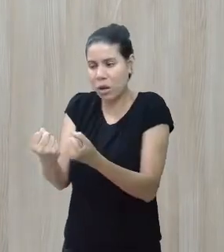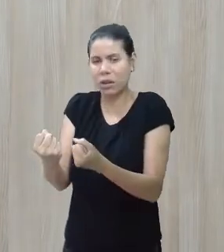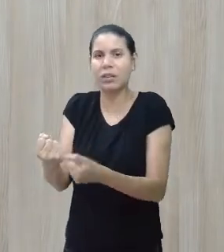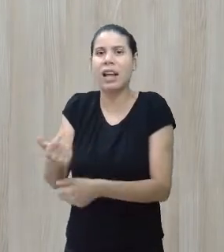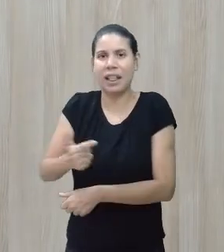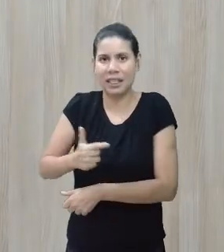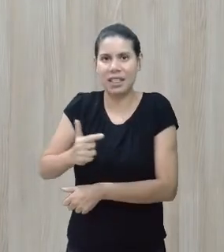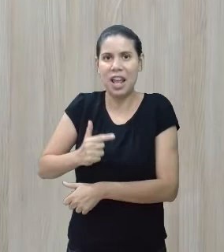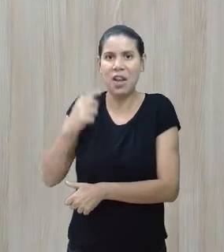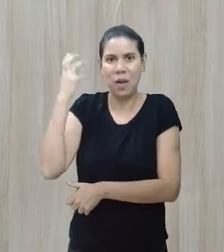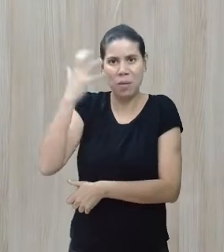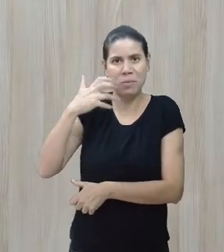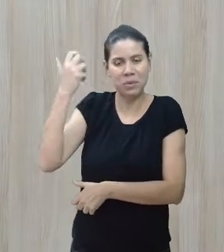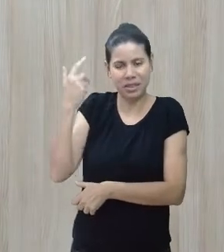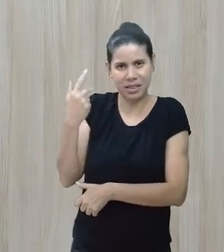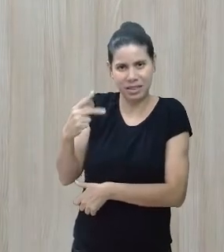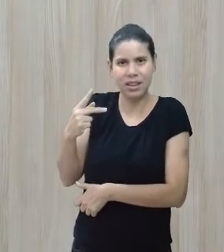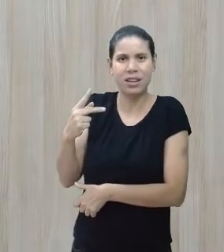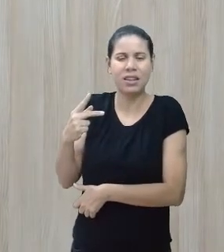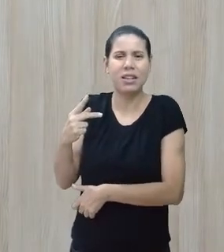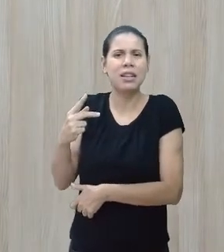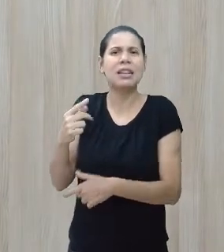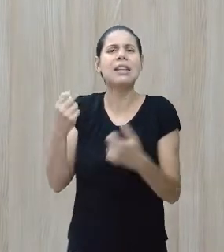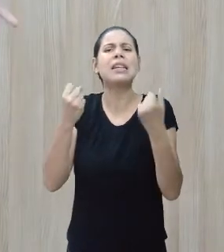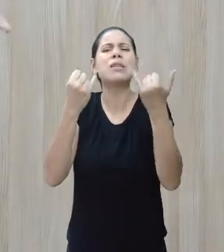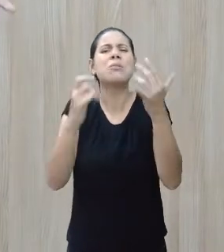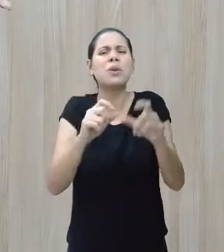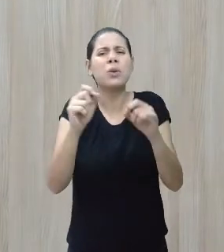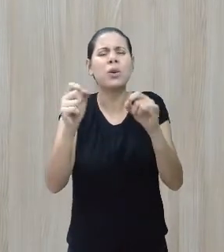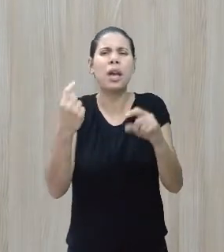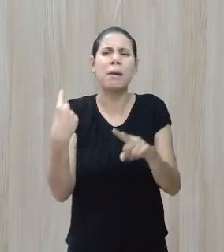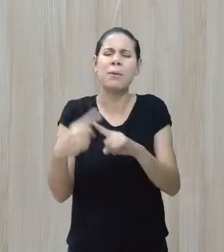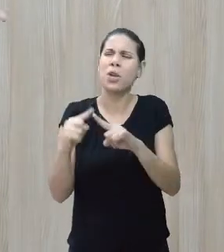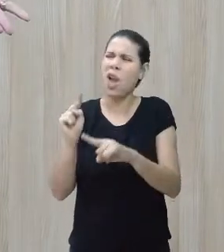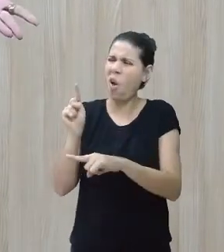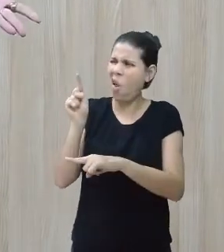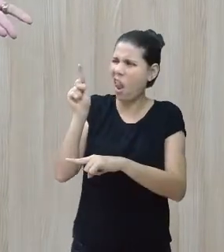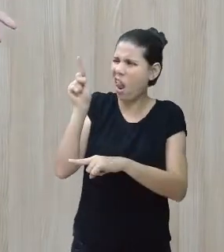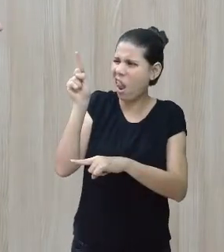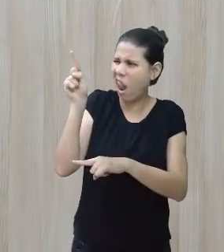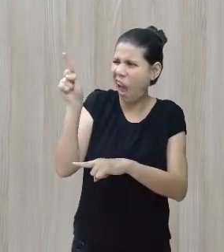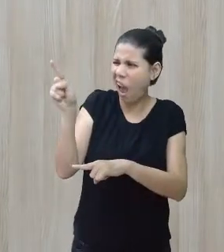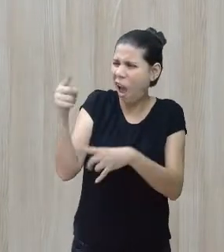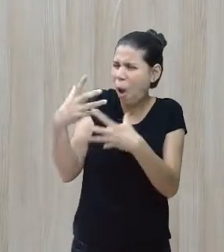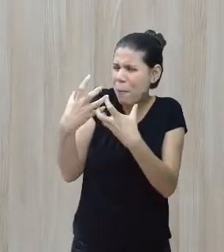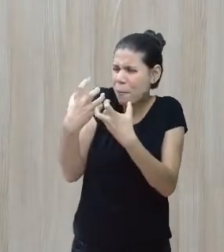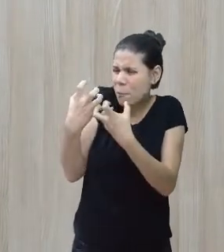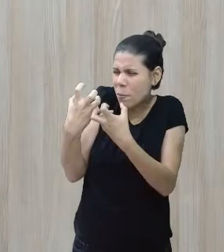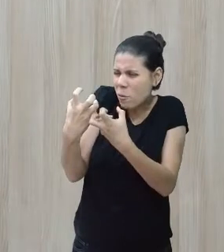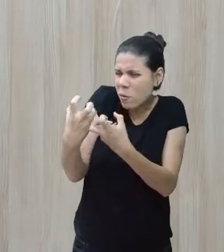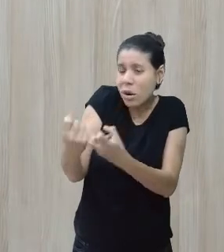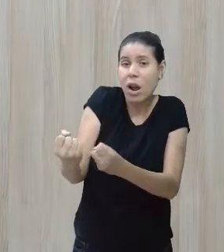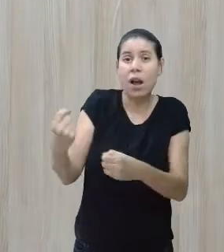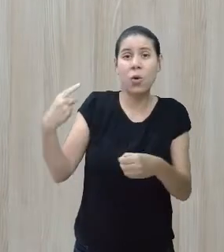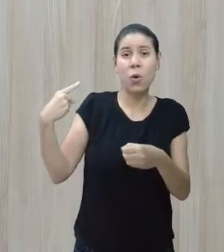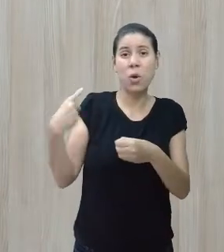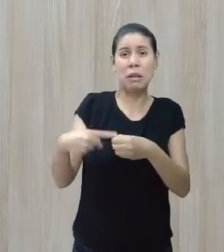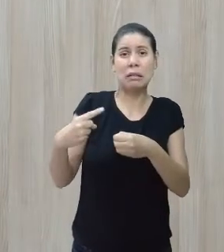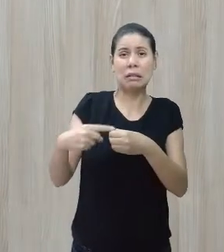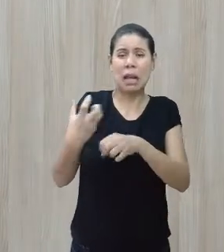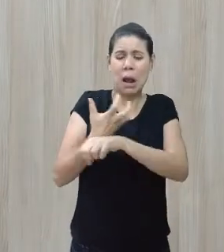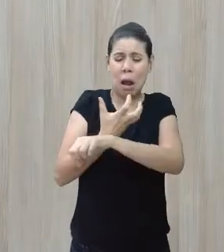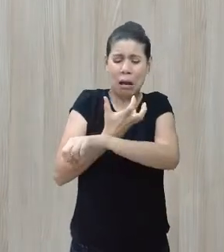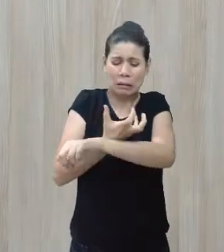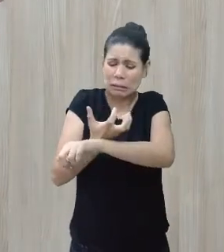de Dominguinhos, não é? Que diz assim: por ser de lá, do sertão lá do Cerrado, lá do interior do mato,